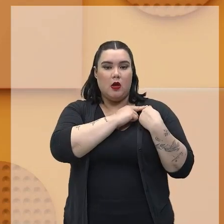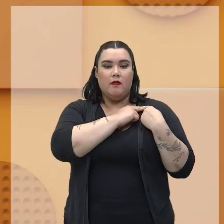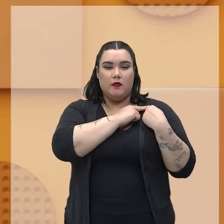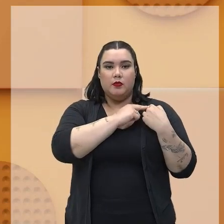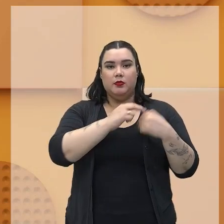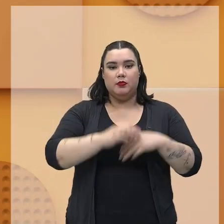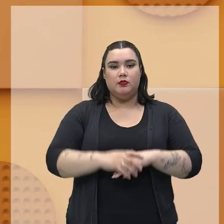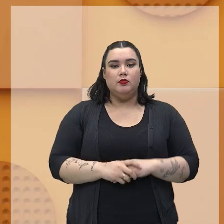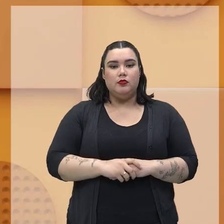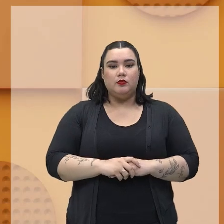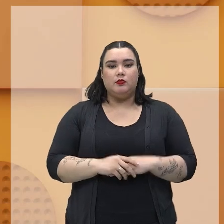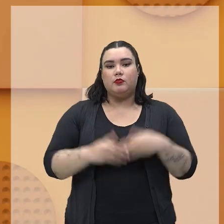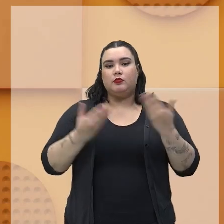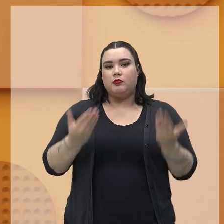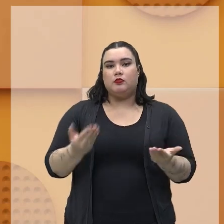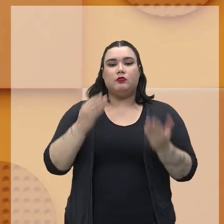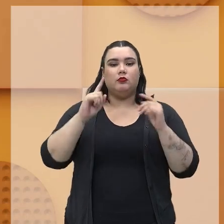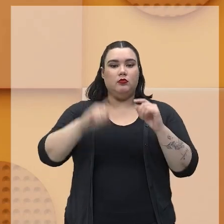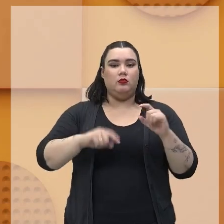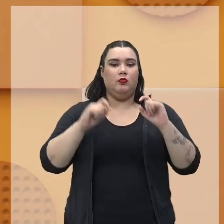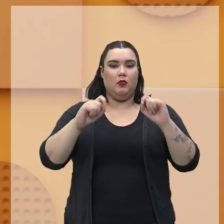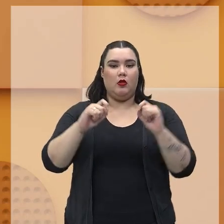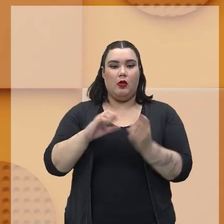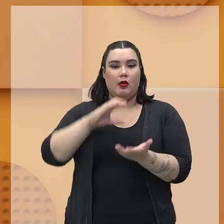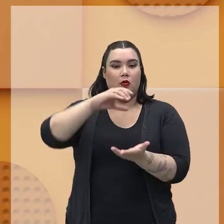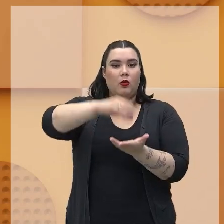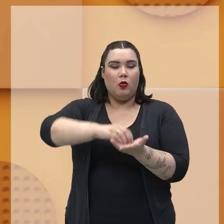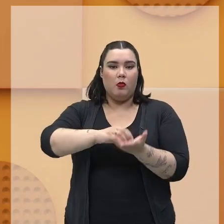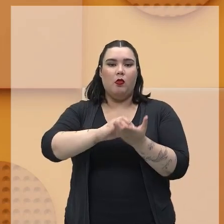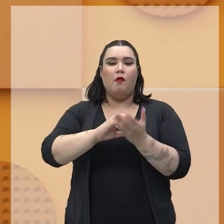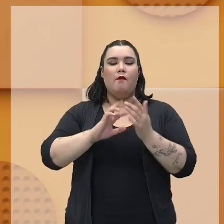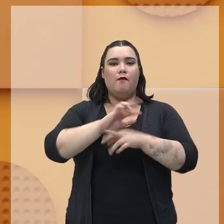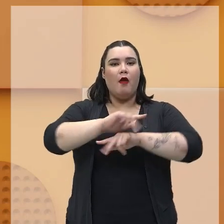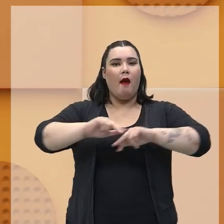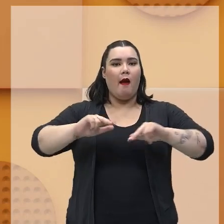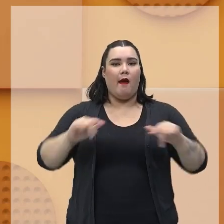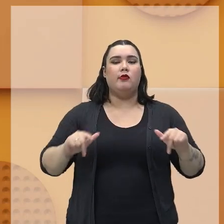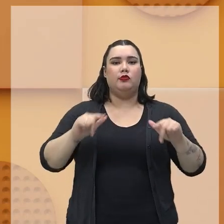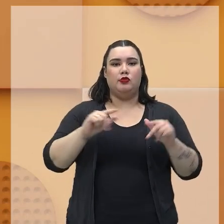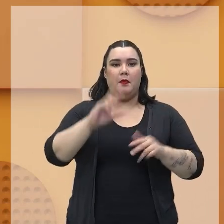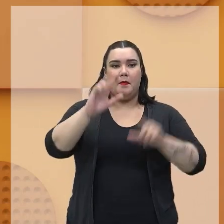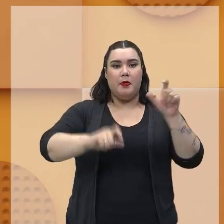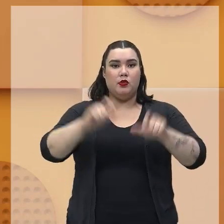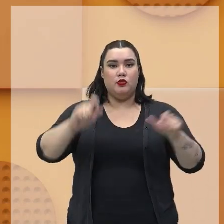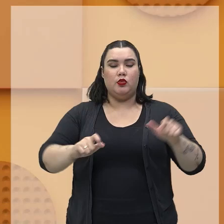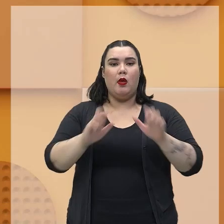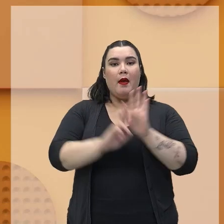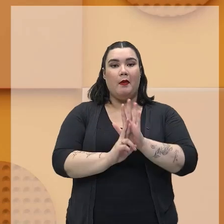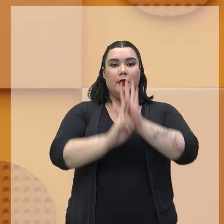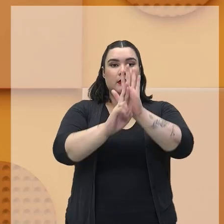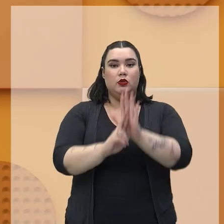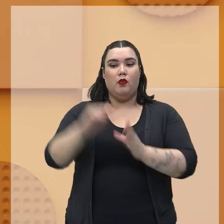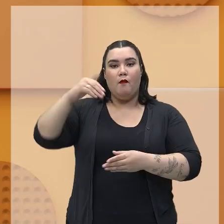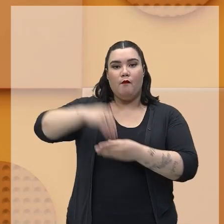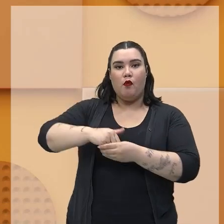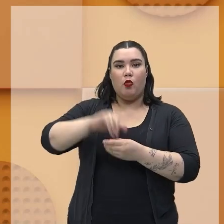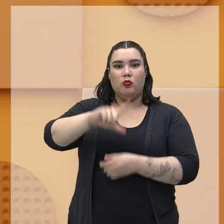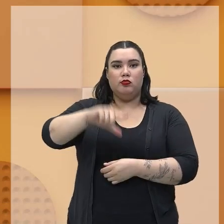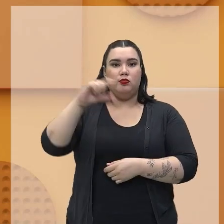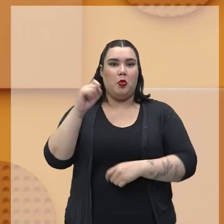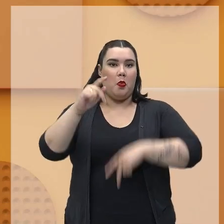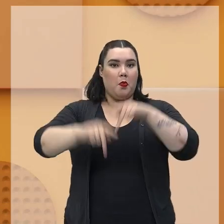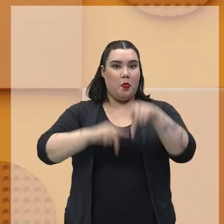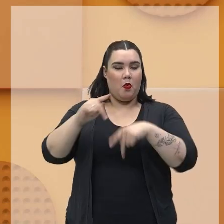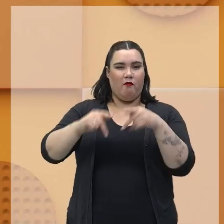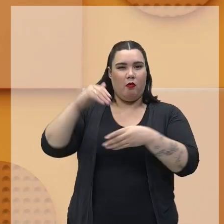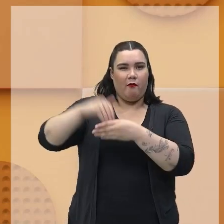nada mais, nada menos do que uma Assembleia, como o próprio nome já diz, de representantes eleitos pelo povo, que eram